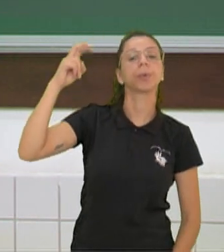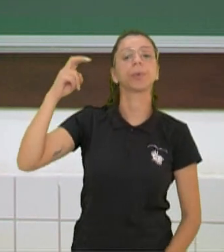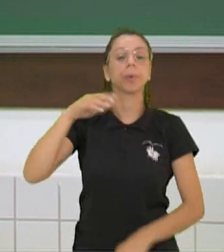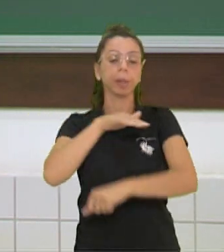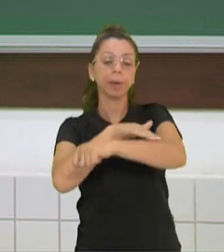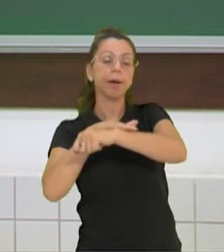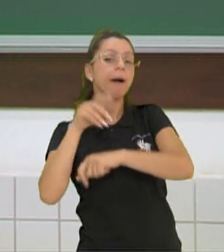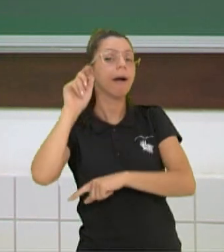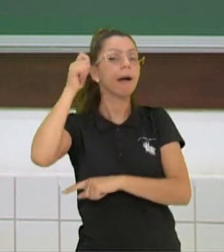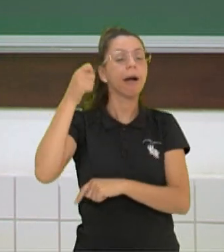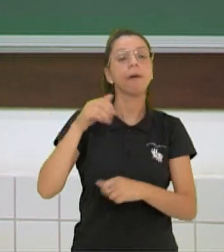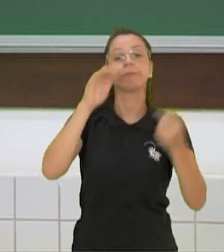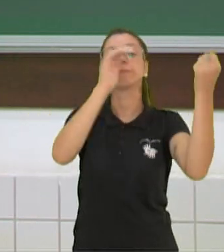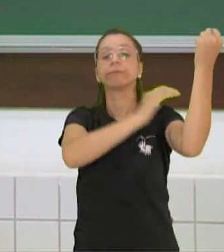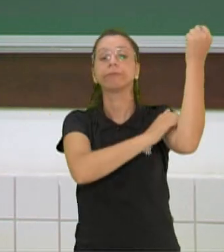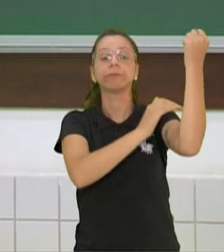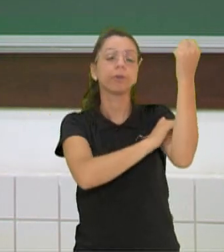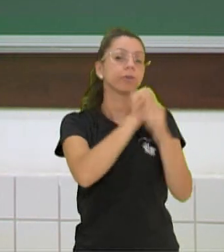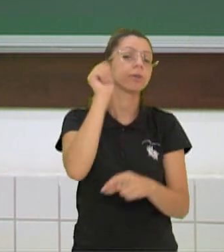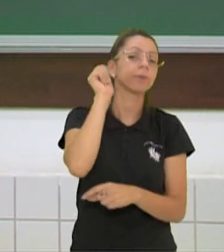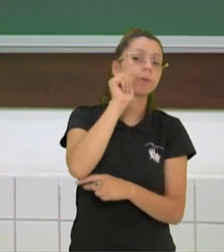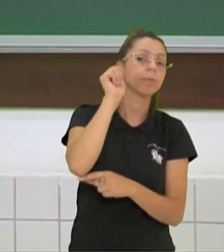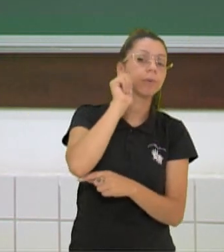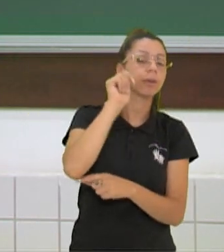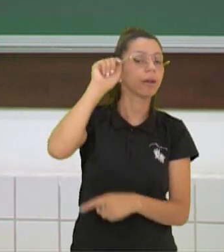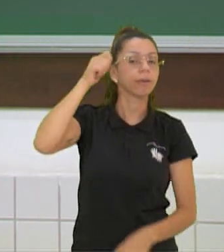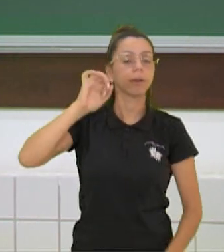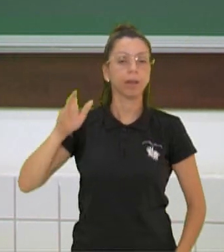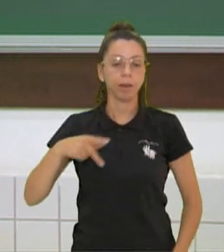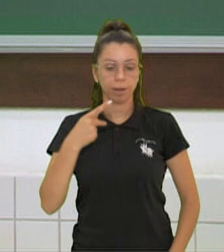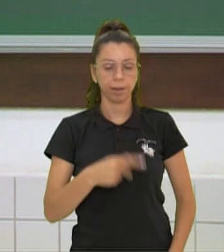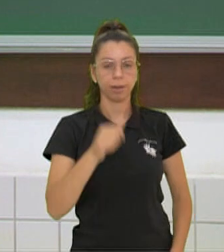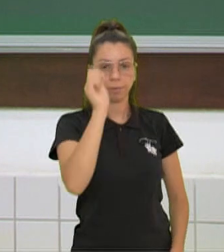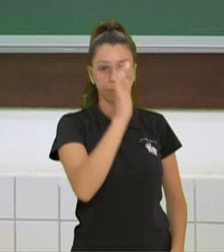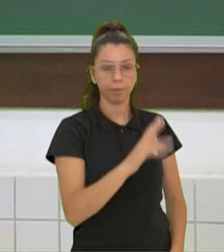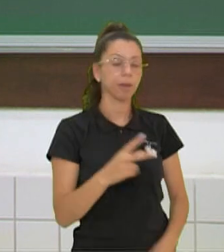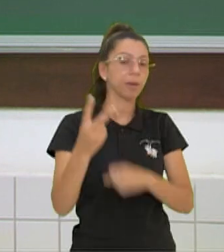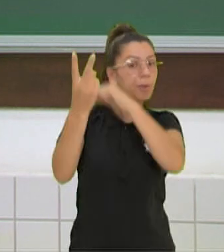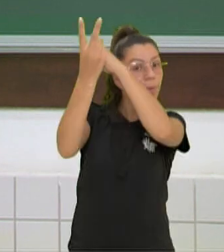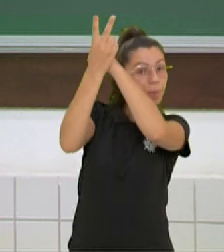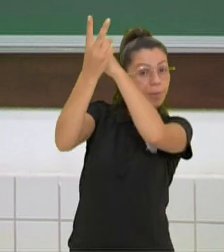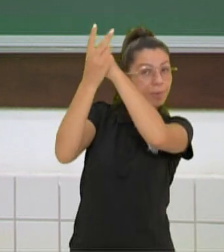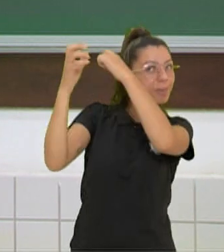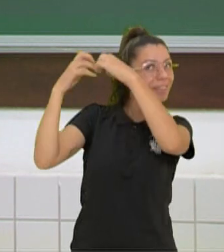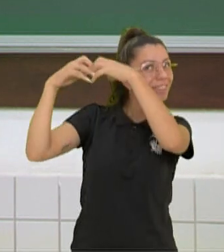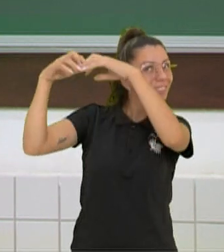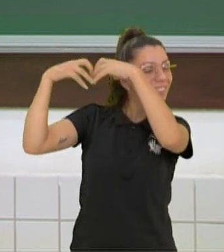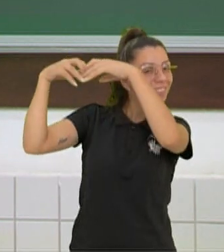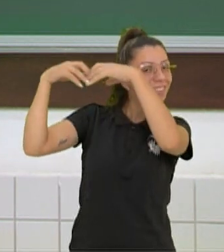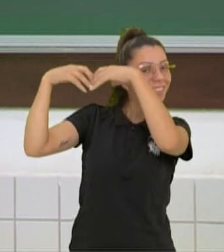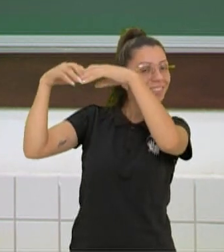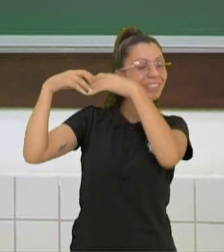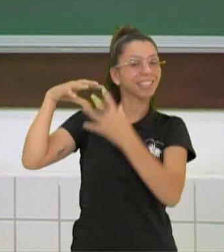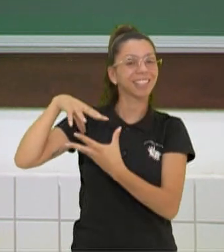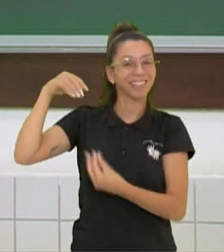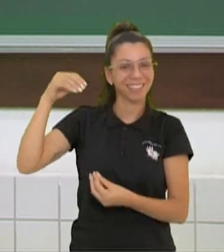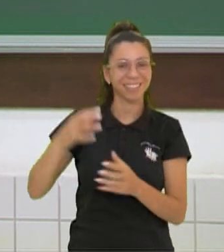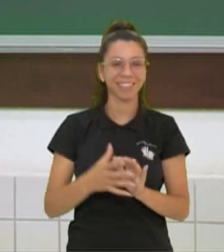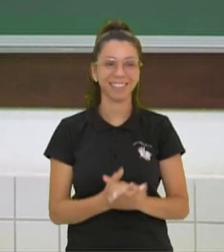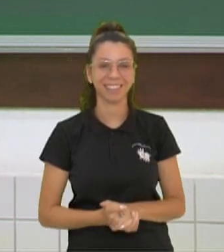Mostrando a força da pessoa, da mulher negra no nosso país, tá bom? E protegendo aqui os meus pensamentos e